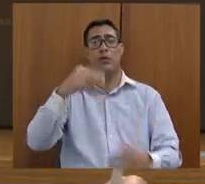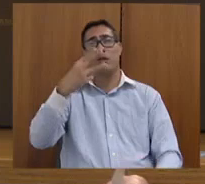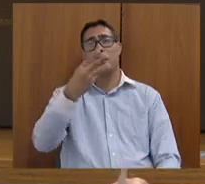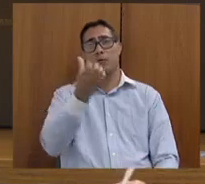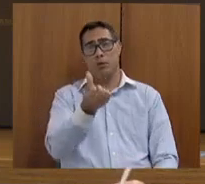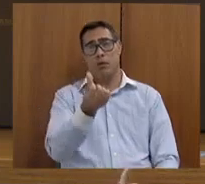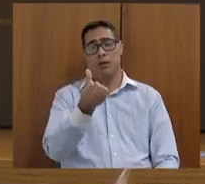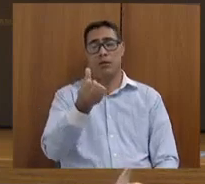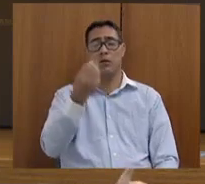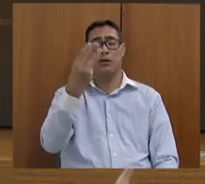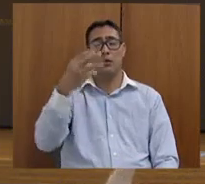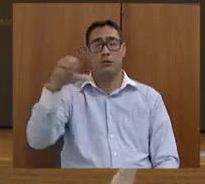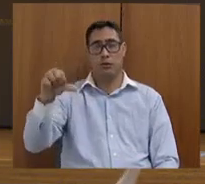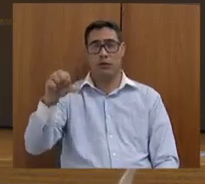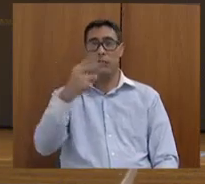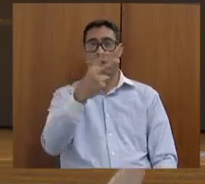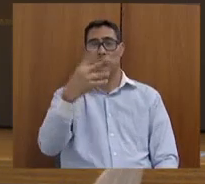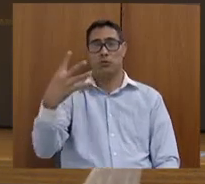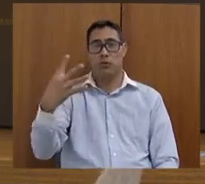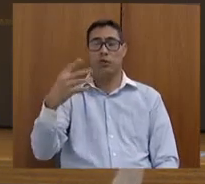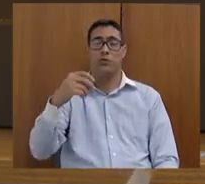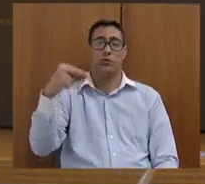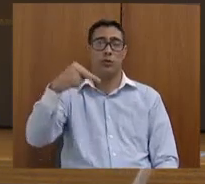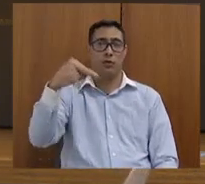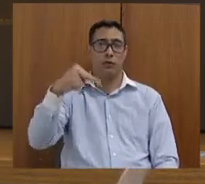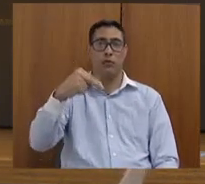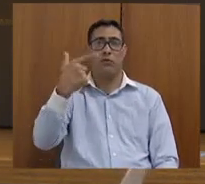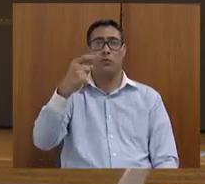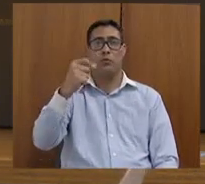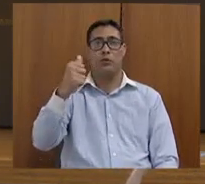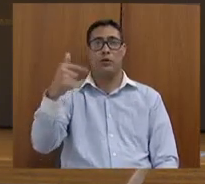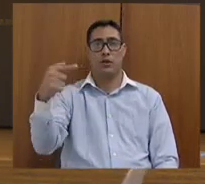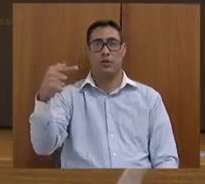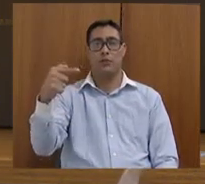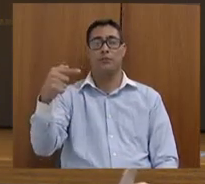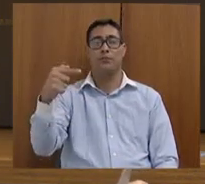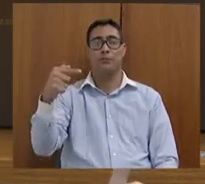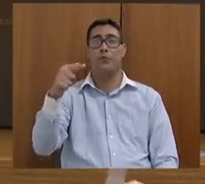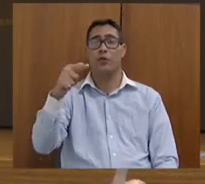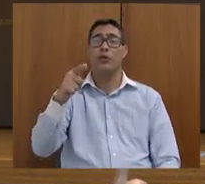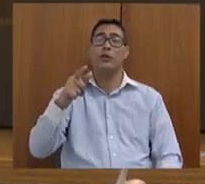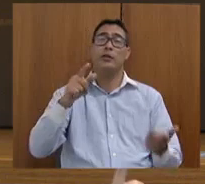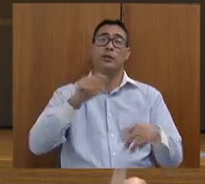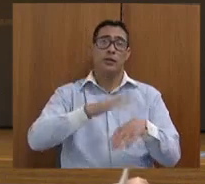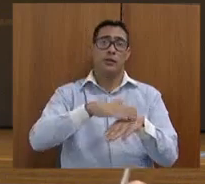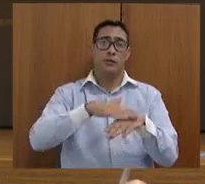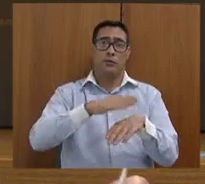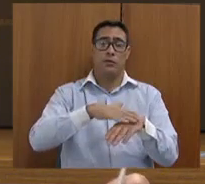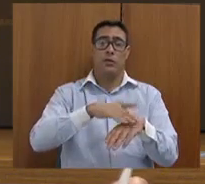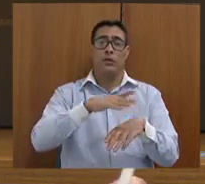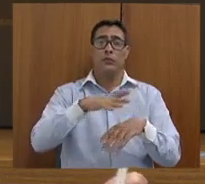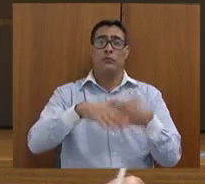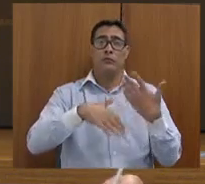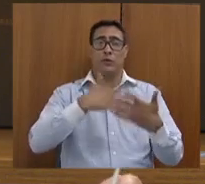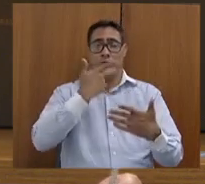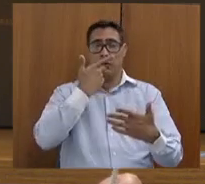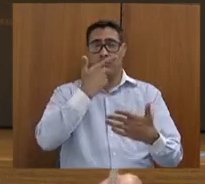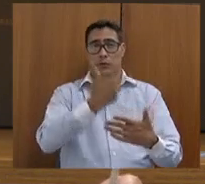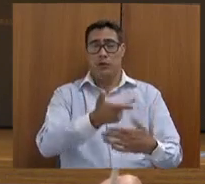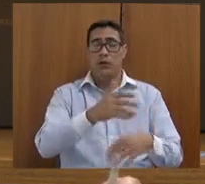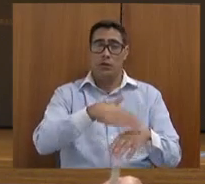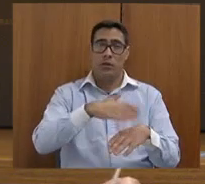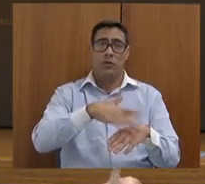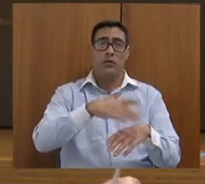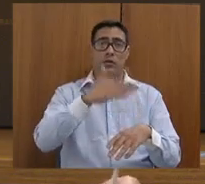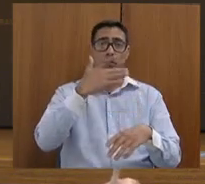3659 de 24 de novembro de 2017 onde isso aqui fala que Os